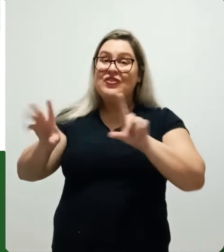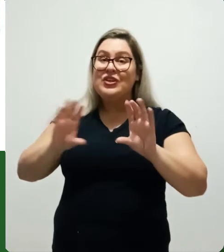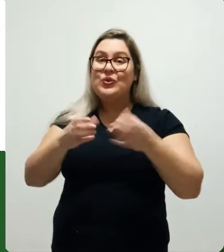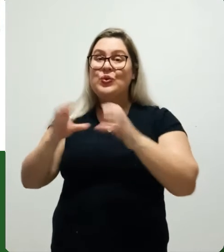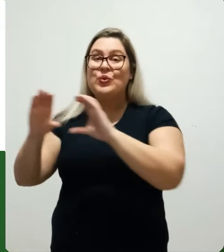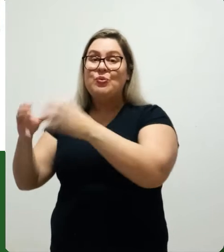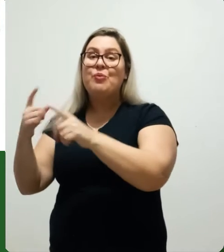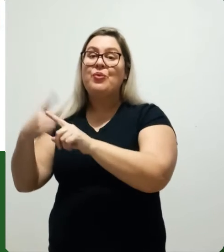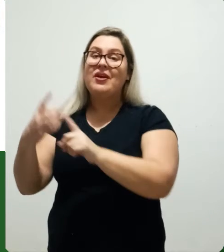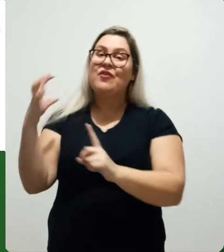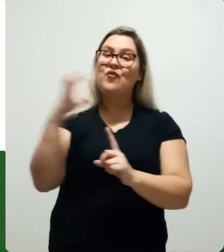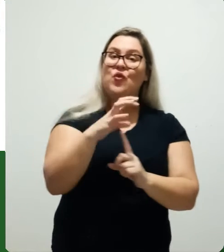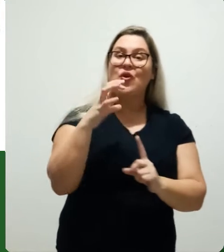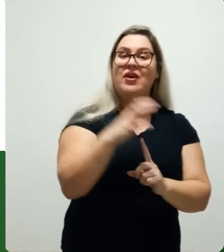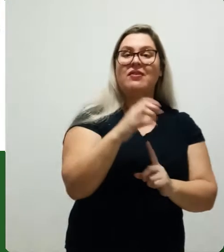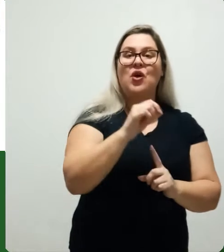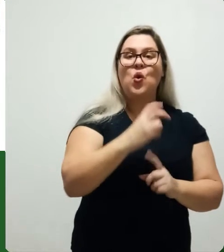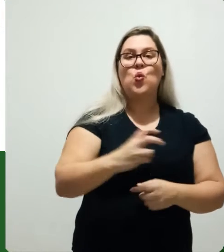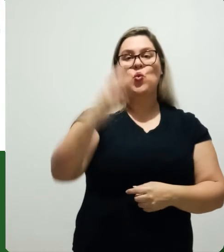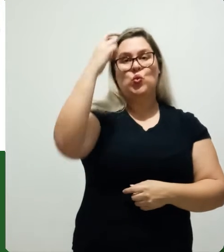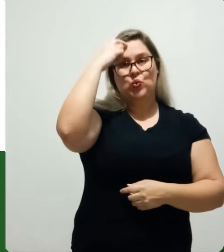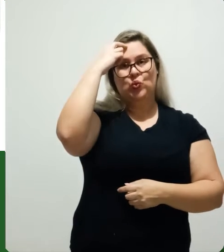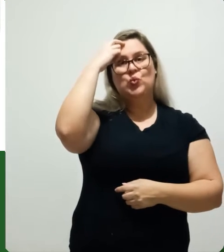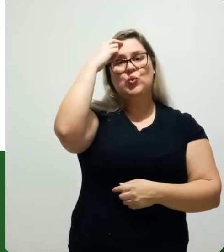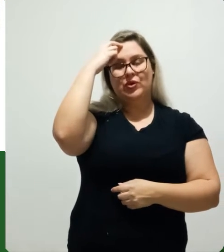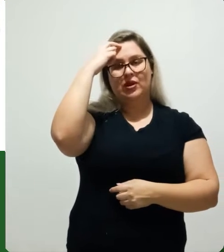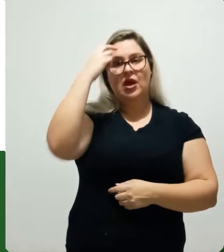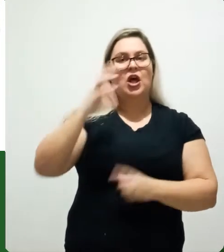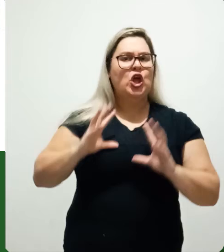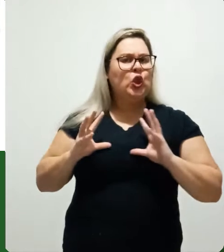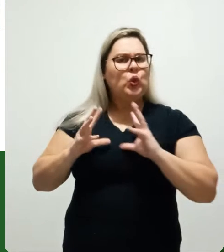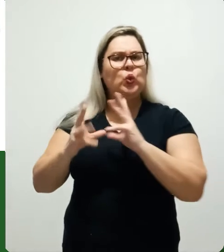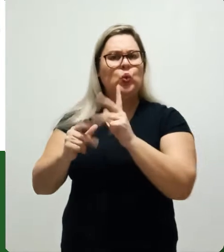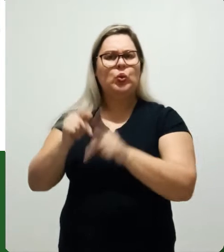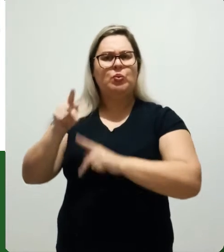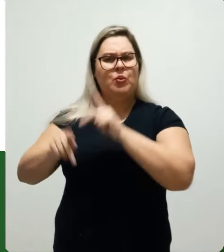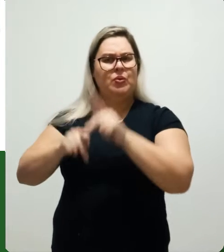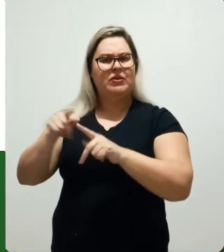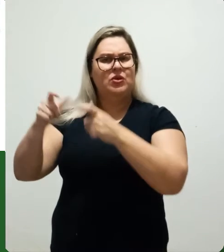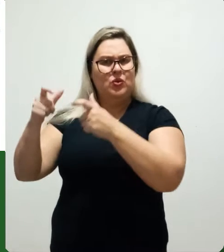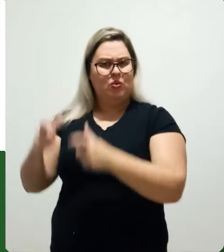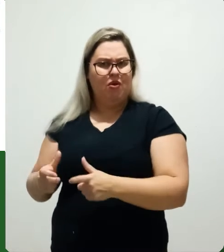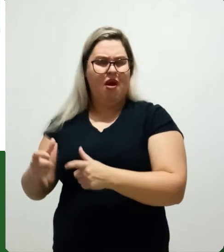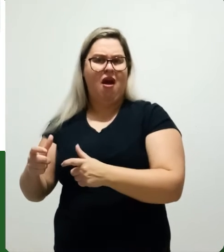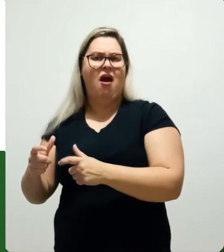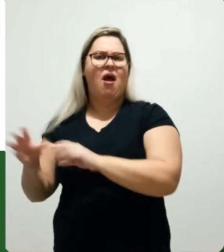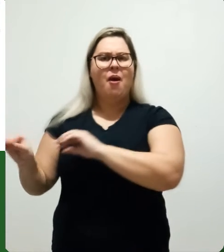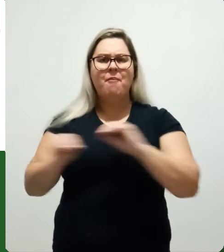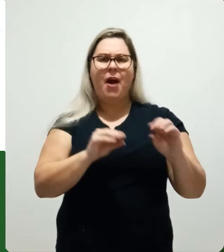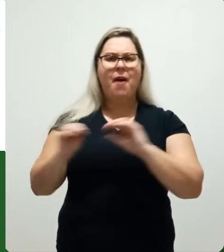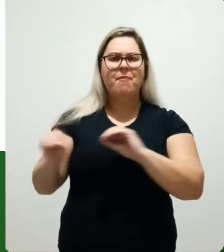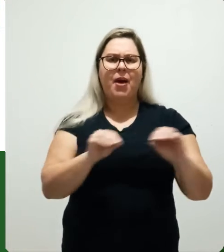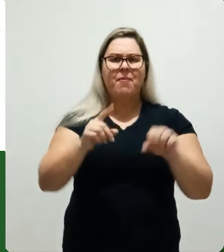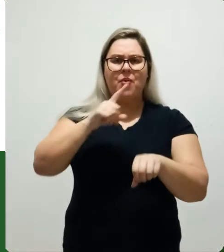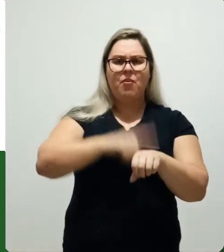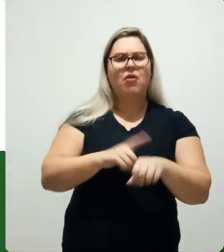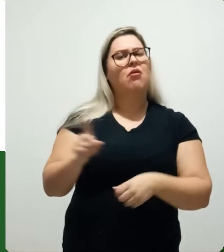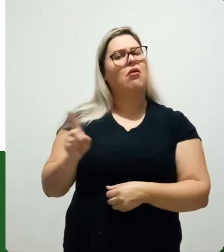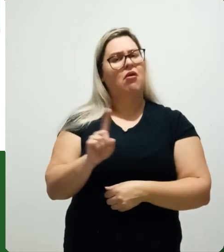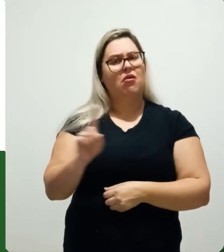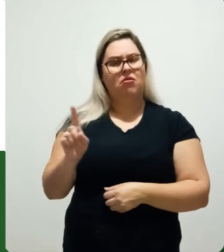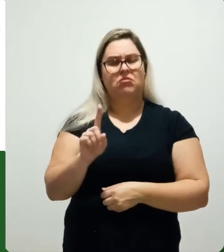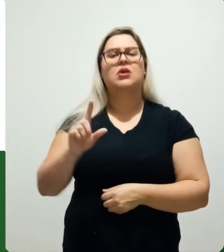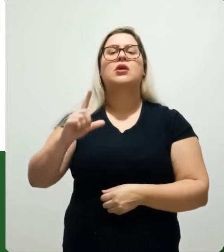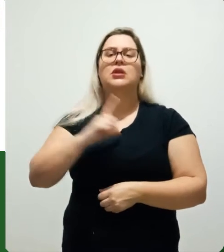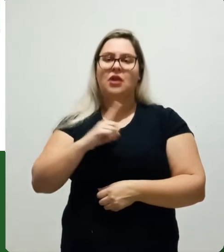esses grupos, porque isso vai interferir um pouco na cultura. E não é toda a população desse local que vem num certo momento. Vem